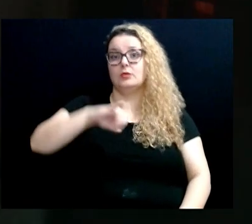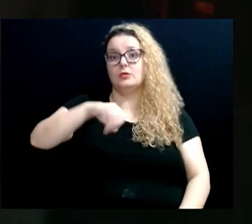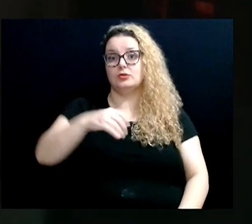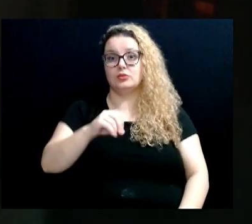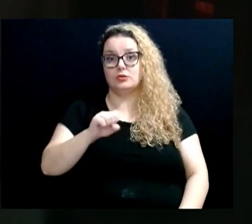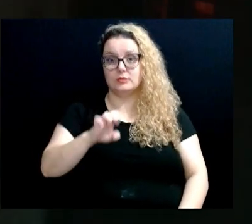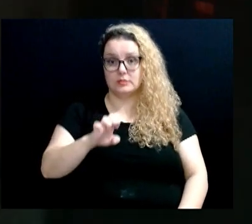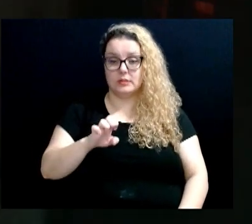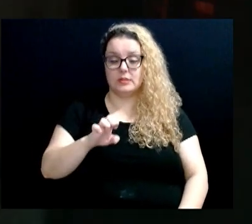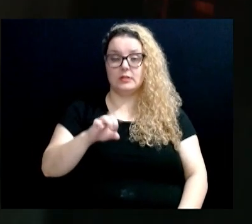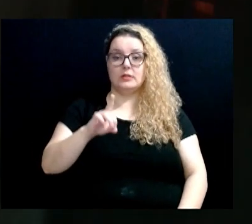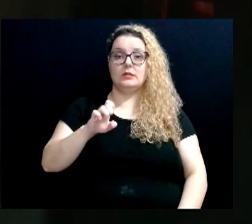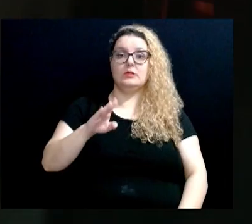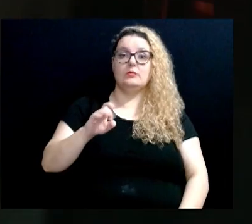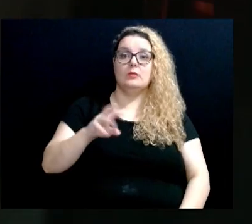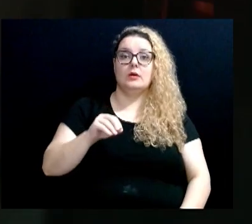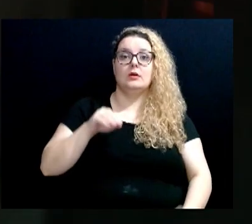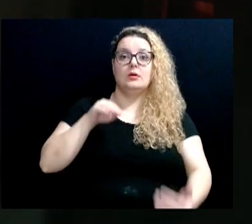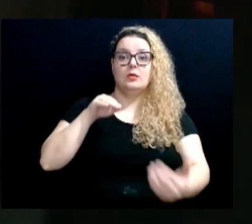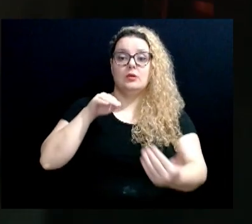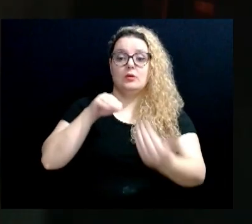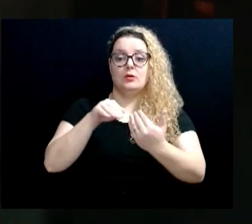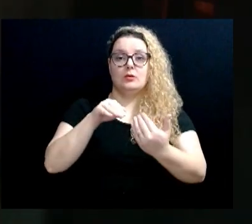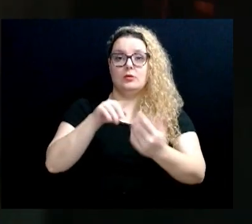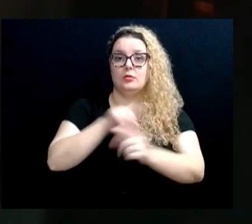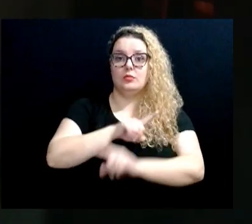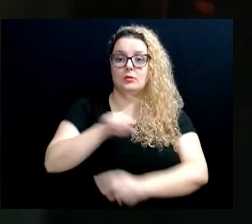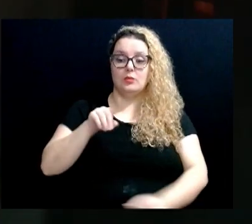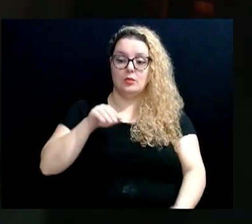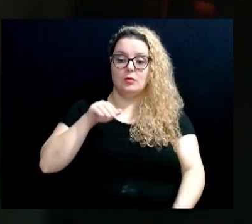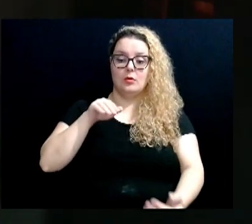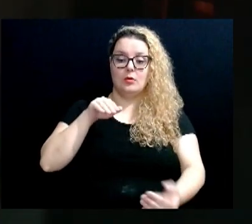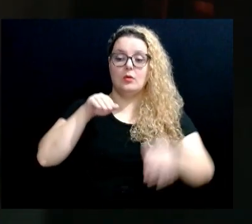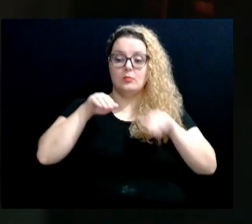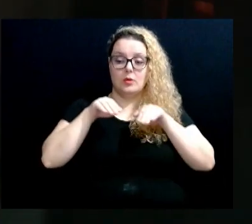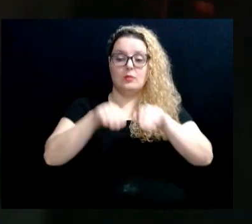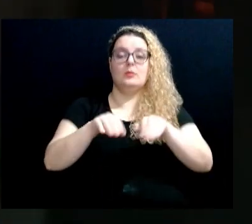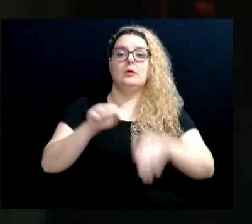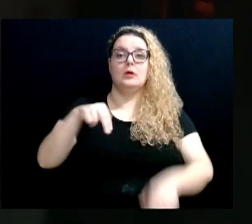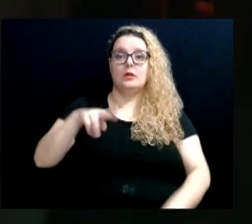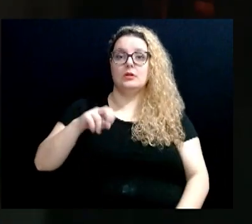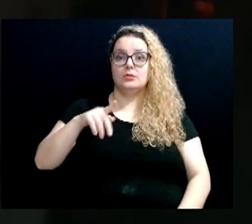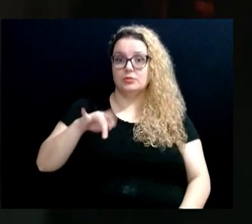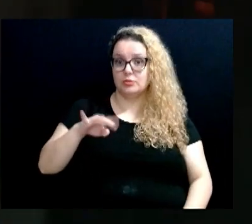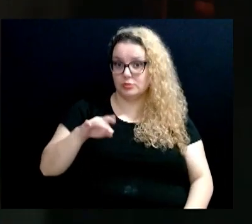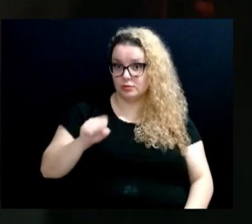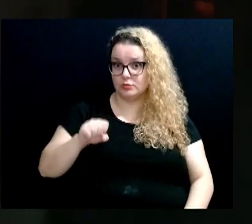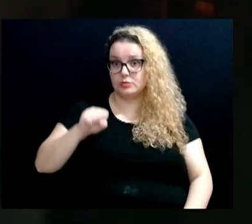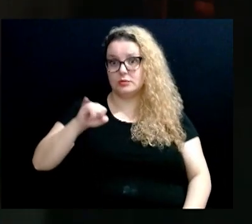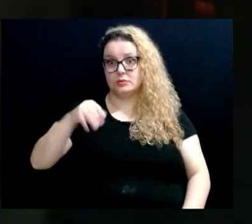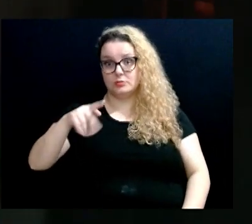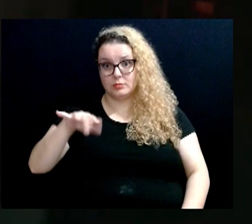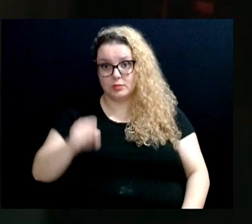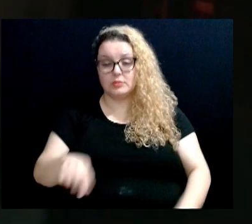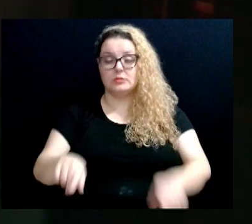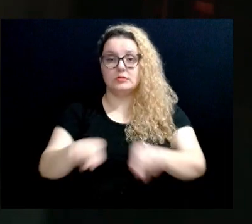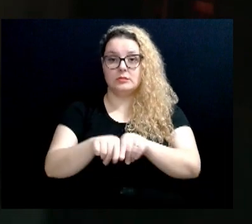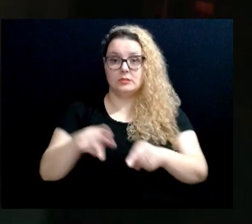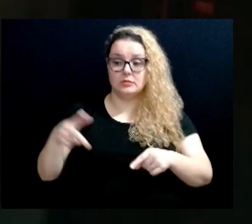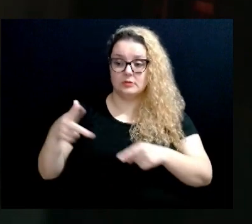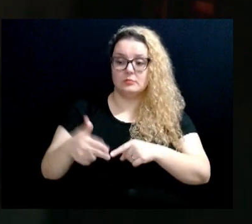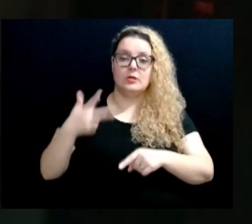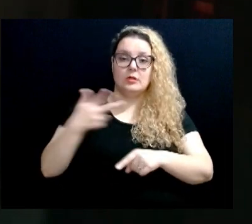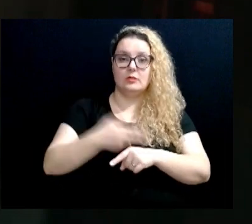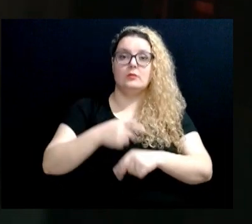em direção à Avenida Ângelo Simões. O acesso à via pela Ângelo Simões também será bloqueado durante o período